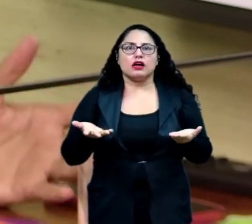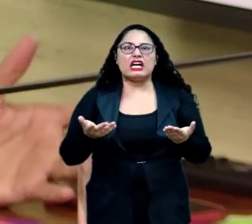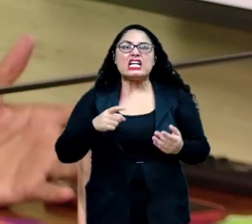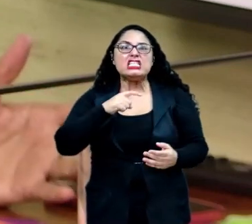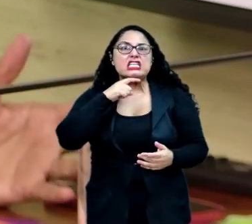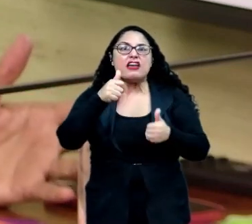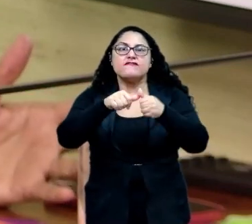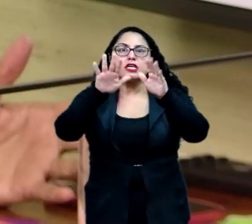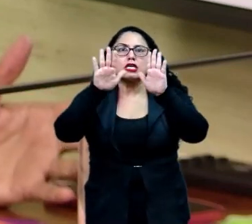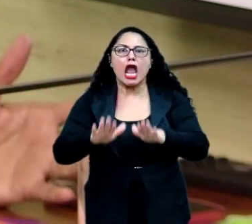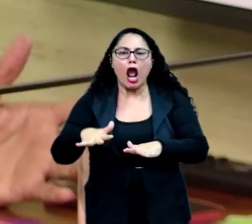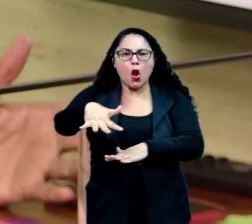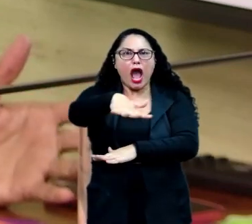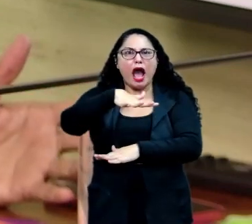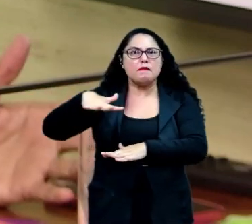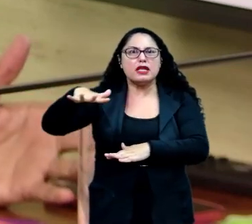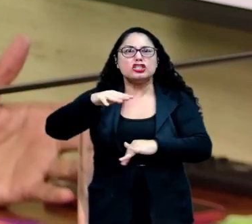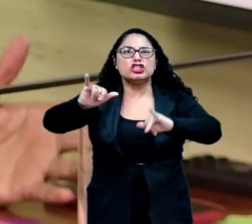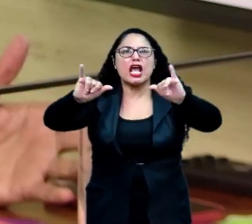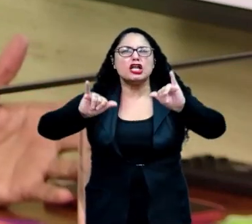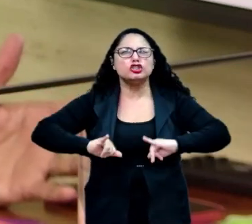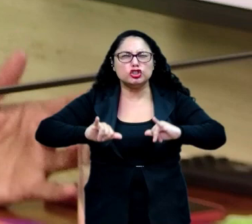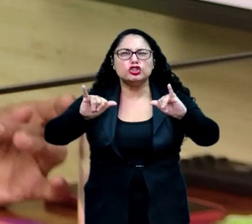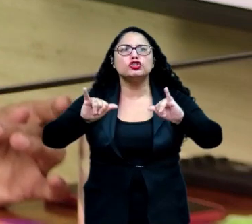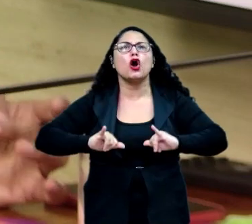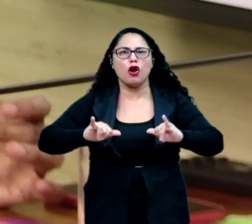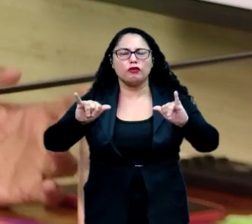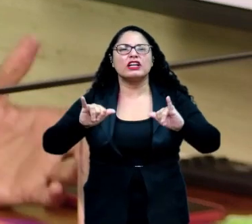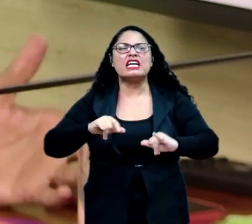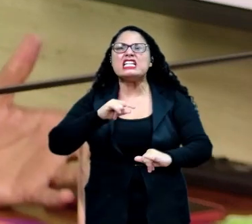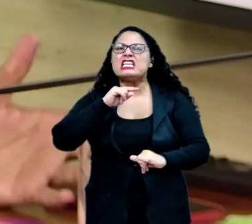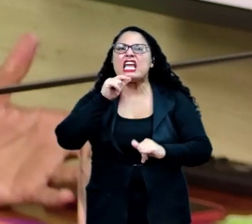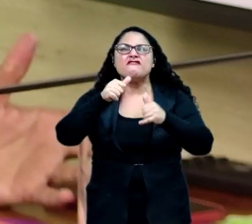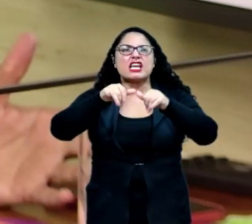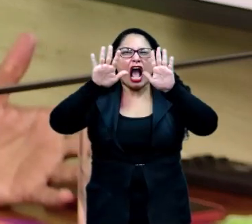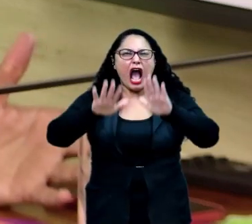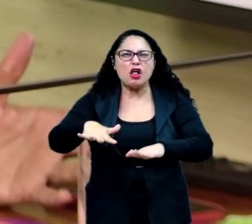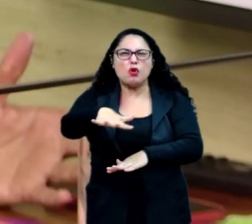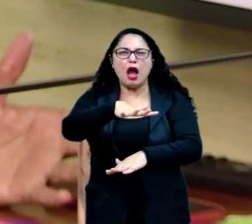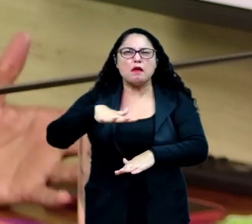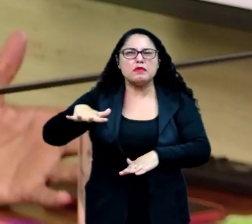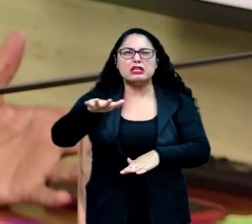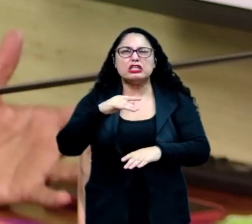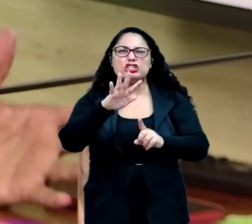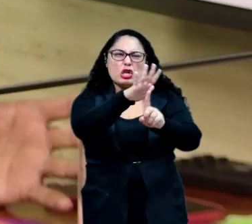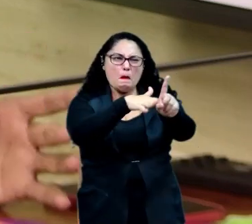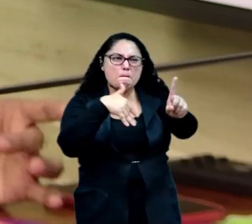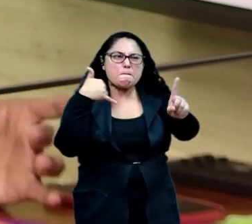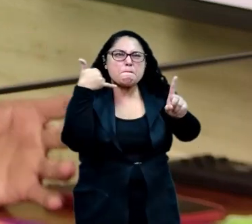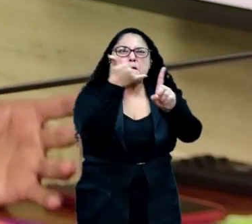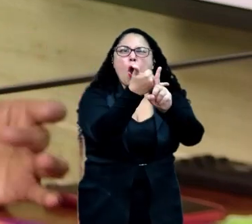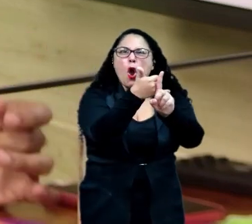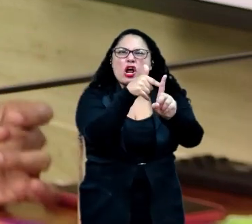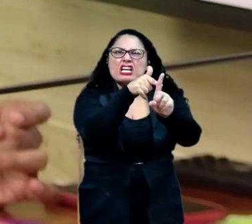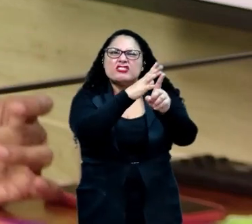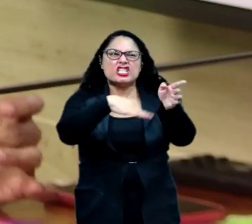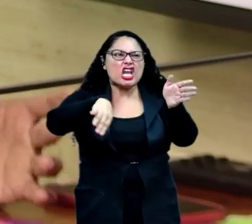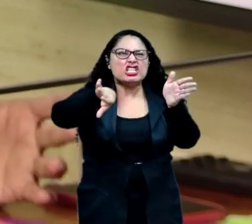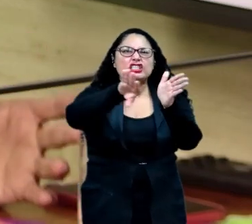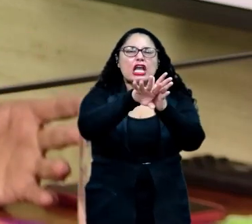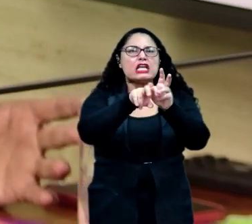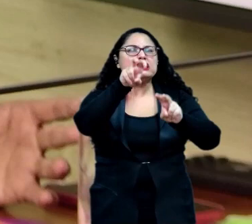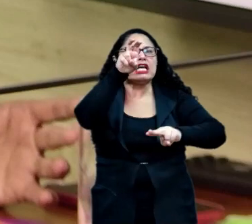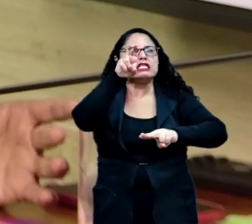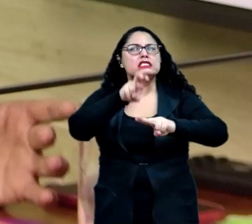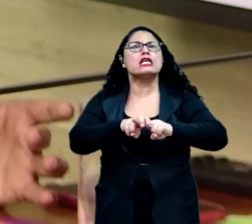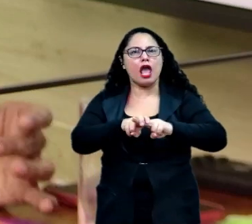Ninguém quer ficar num ambiente que ela sofre. Ninguém quer ficar num ambiente de bullying que você chega lá e você senta